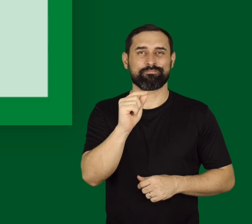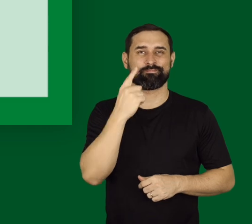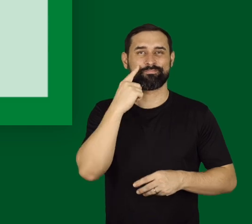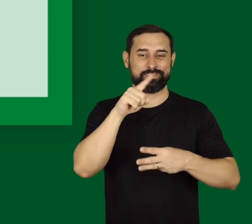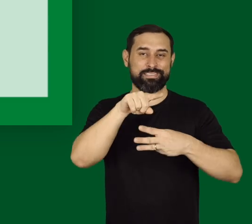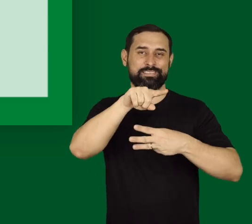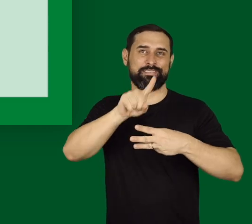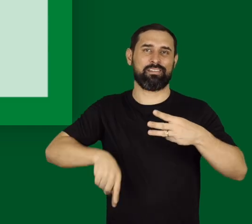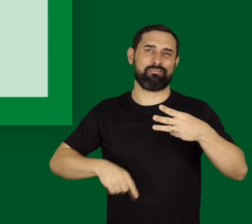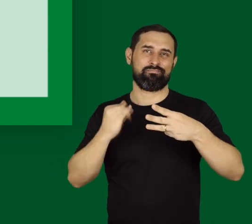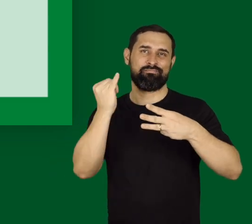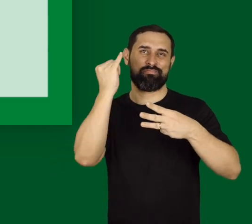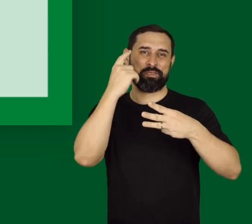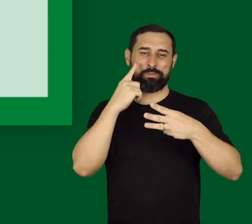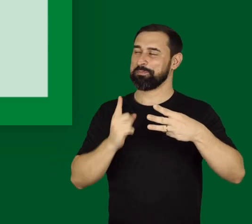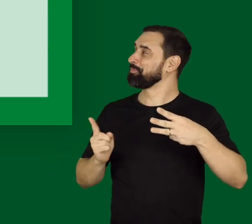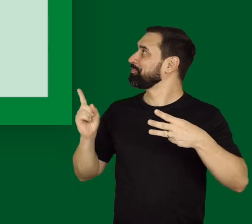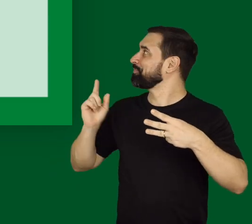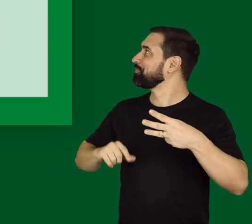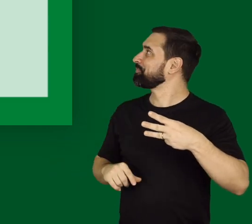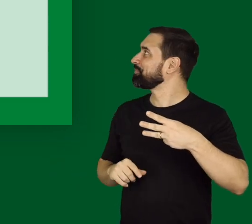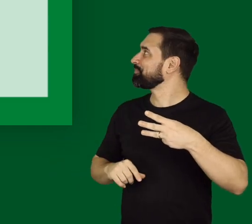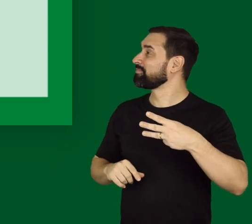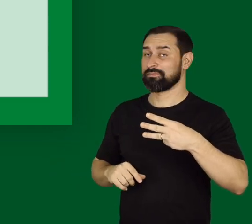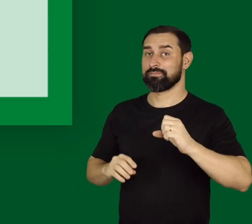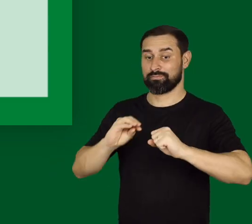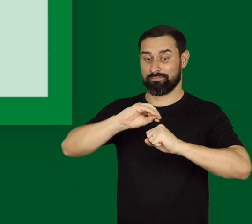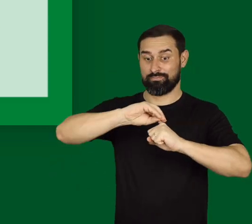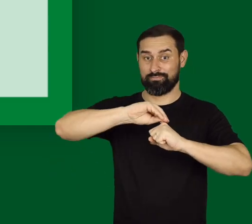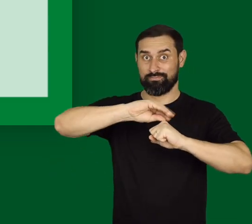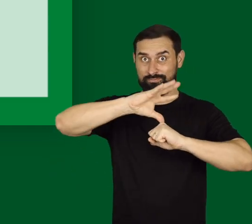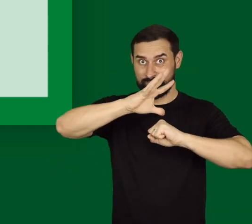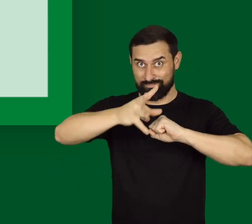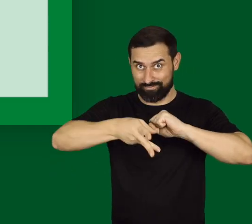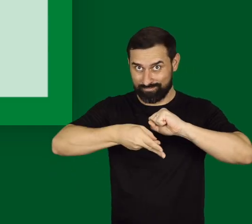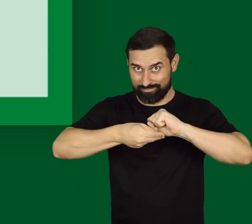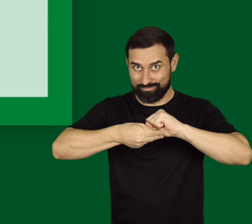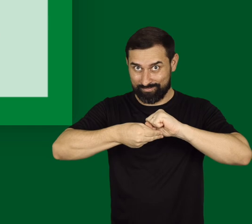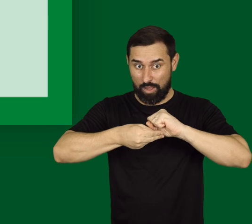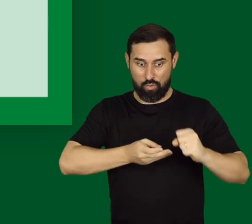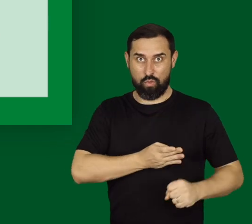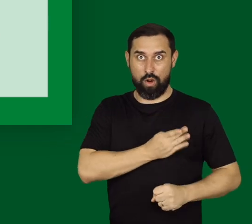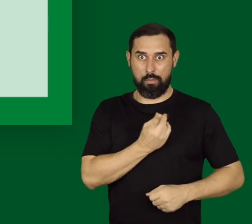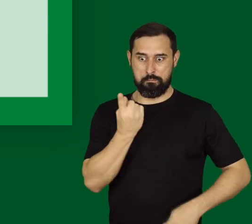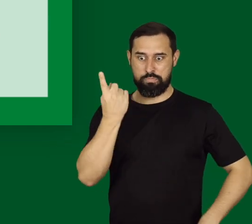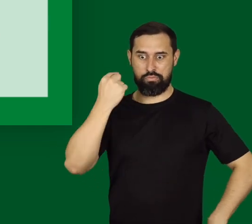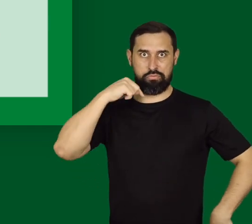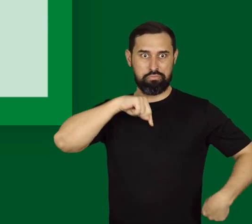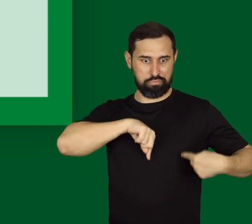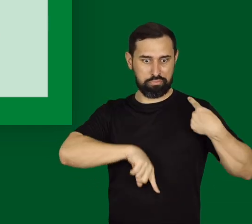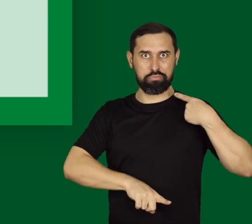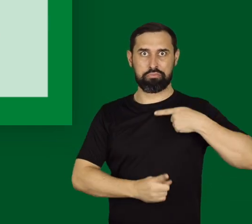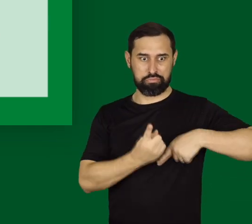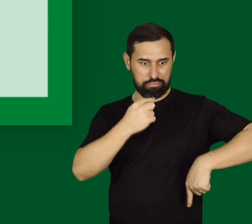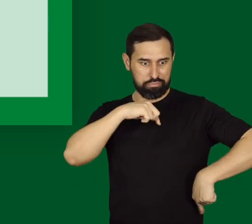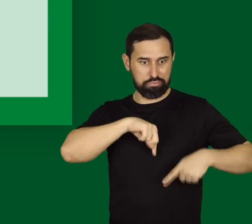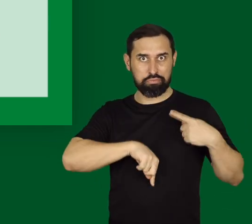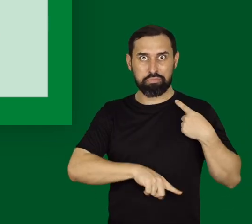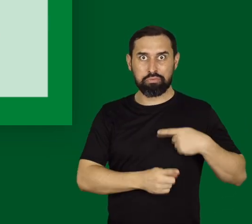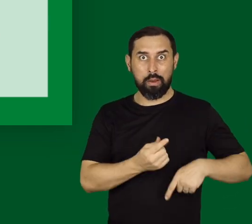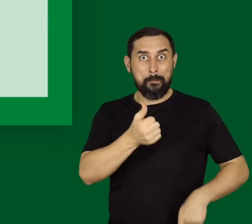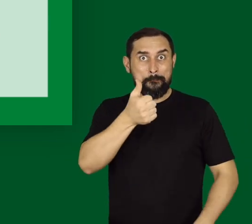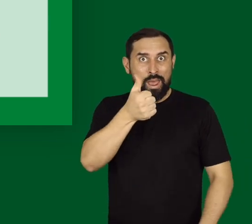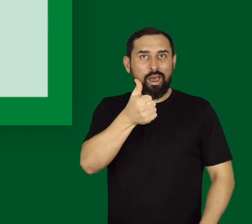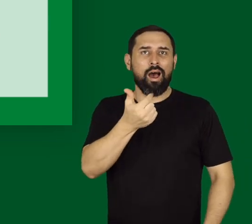Um dos componentes é o volume circulante. Então, a gente precisa ter um volume circulante para que você tenha pré-carga do